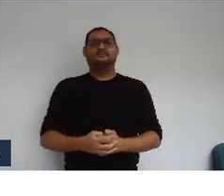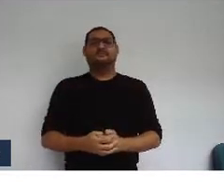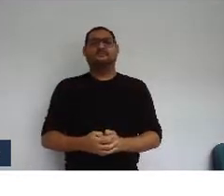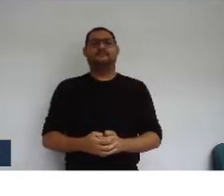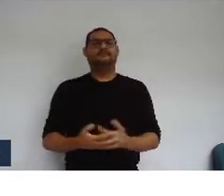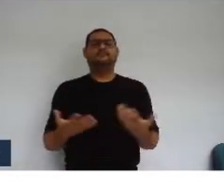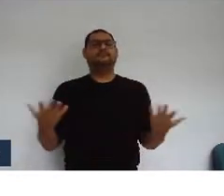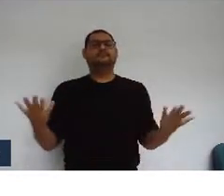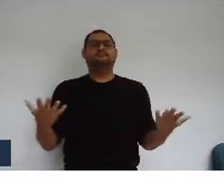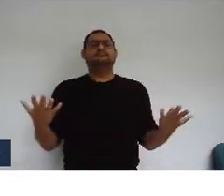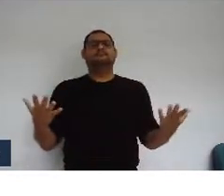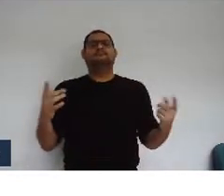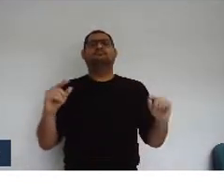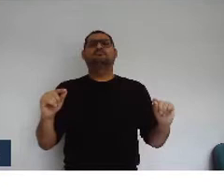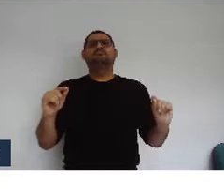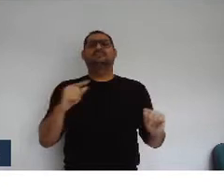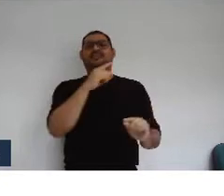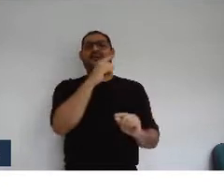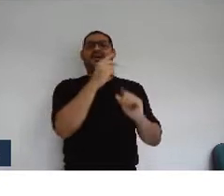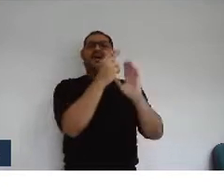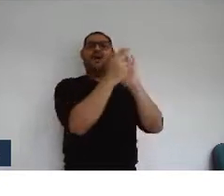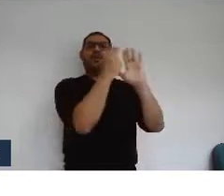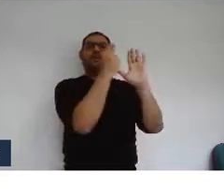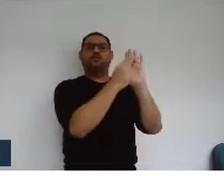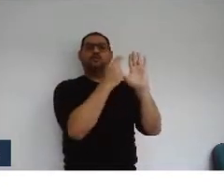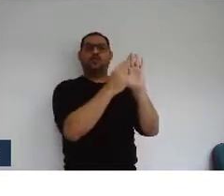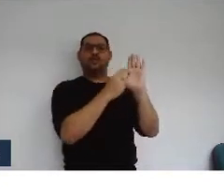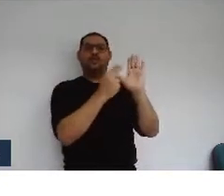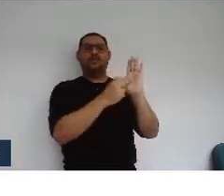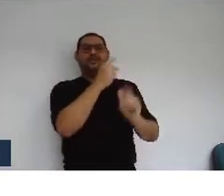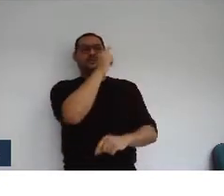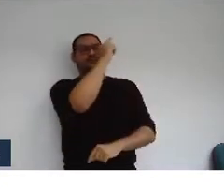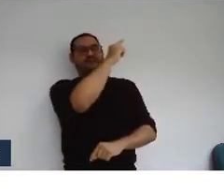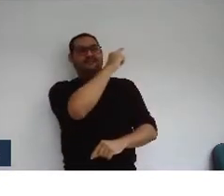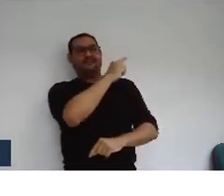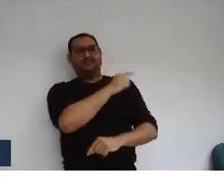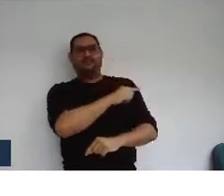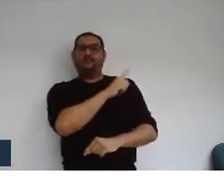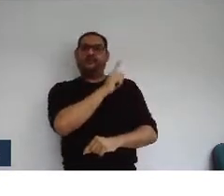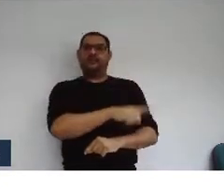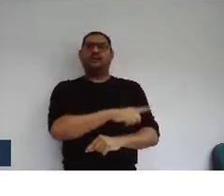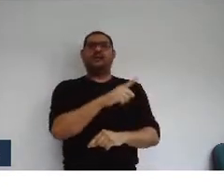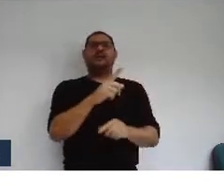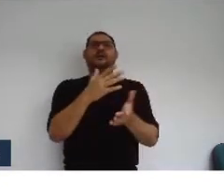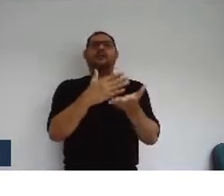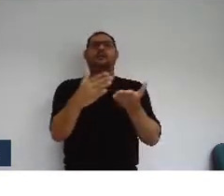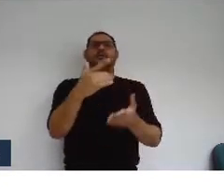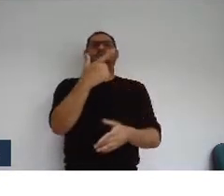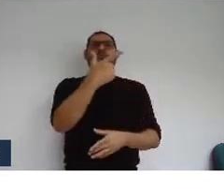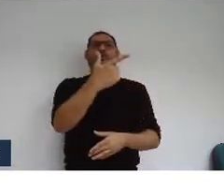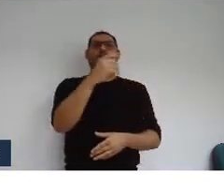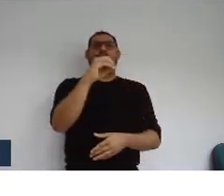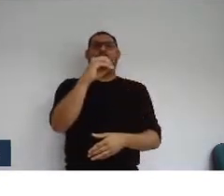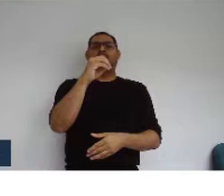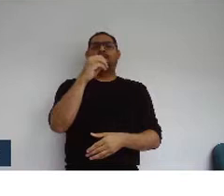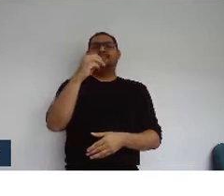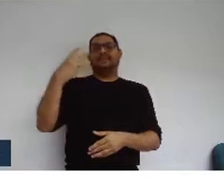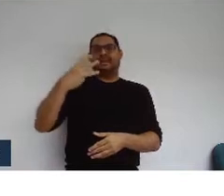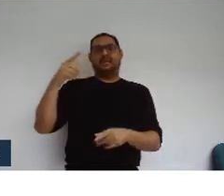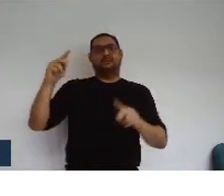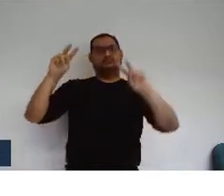O que esses autores, Scollons, né, nesse trabalho de 2003, dizem é como é